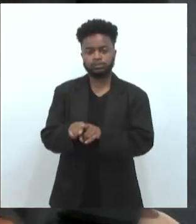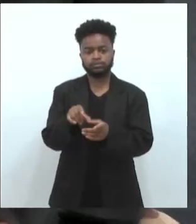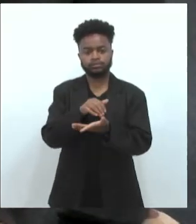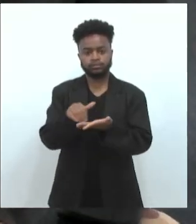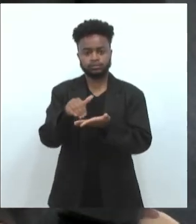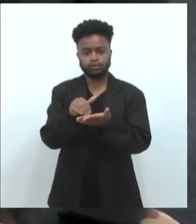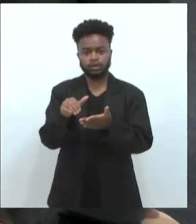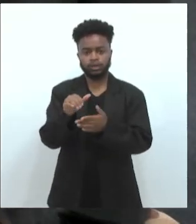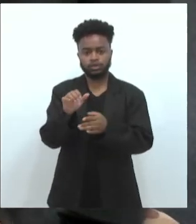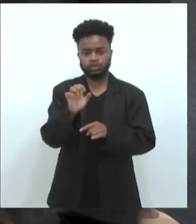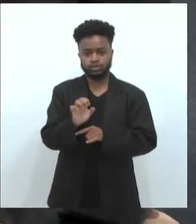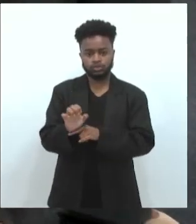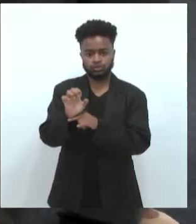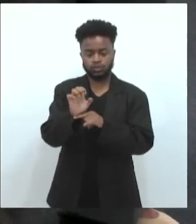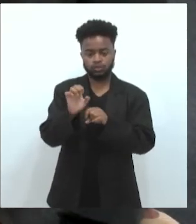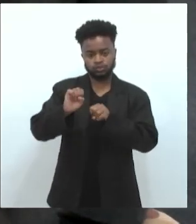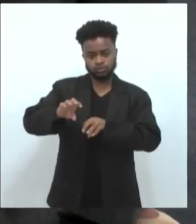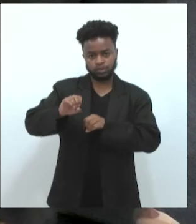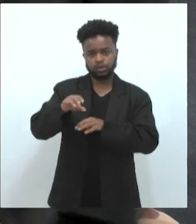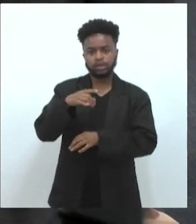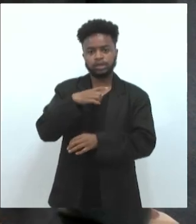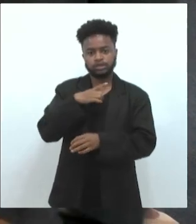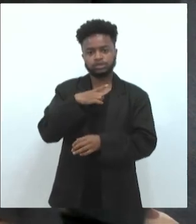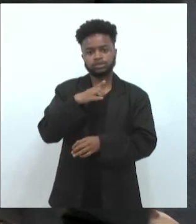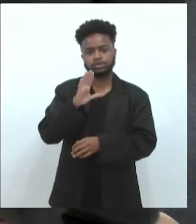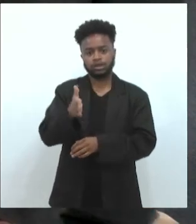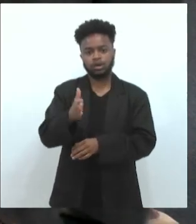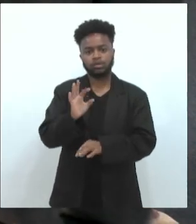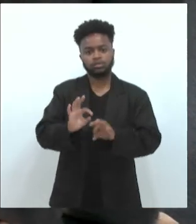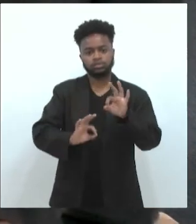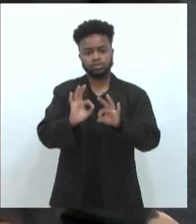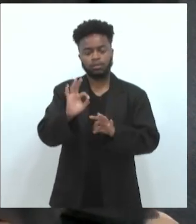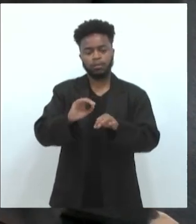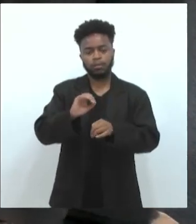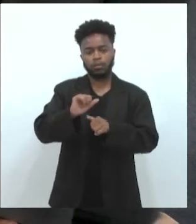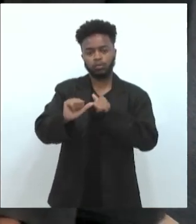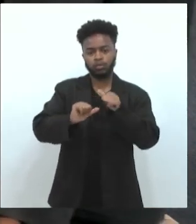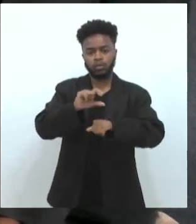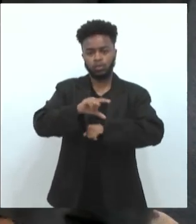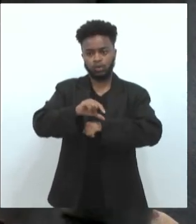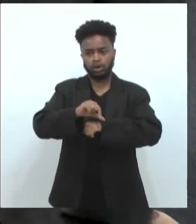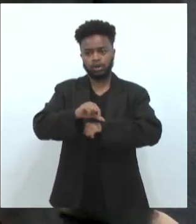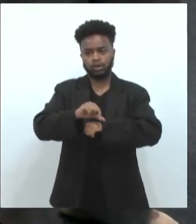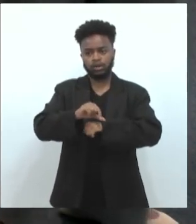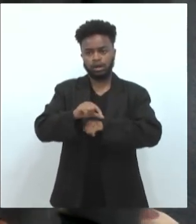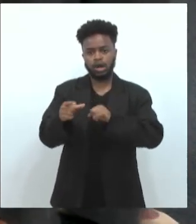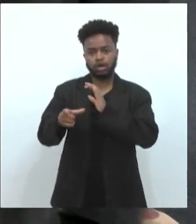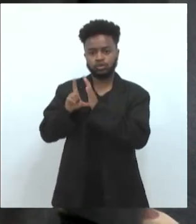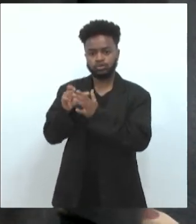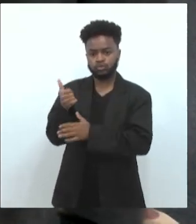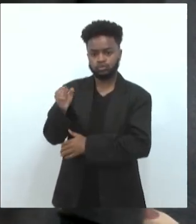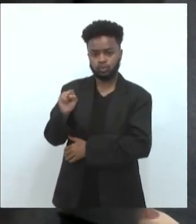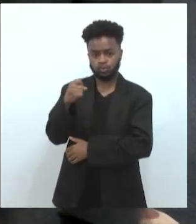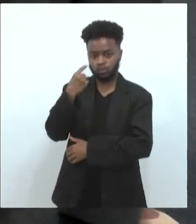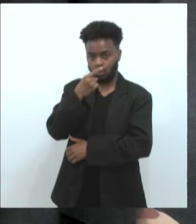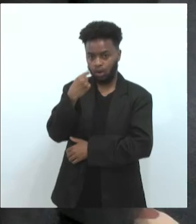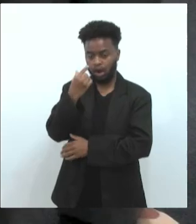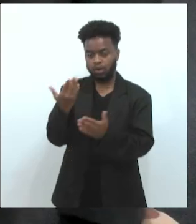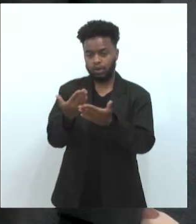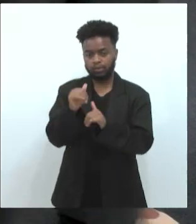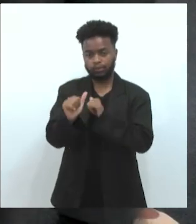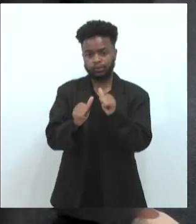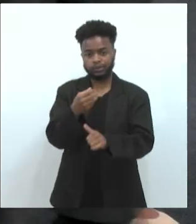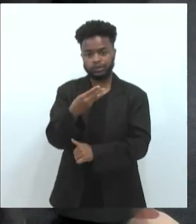Estado de Educação já implementou uma migração, uma mudança de carga horária de 18 para 30 horas, que apesar de alguns pontos